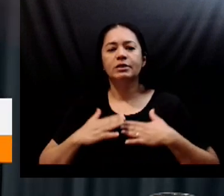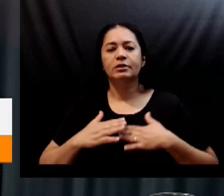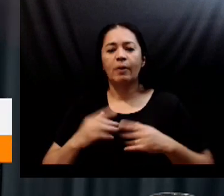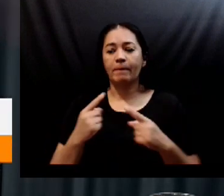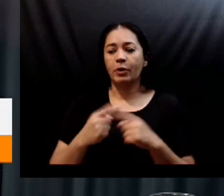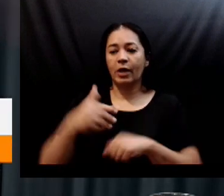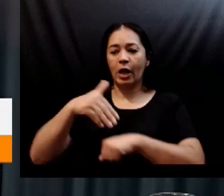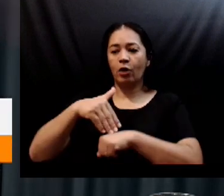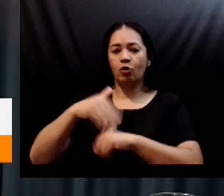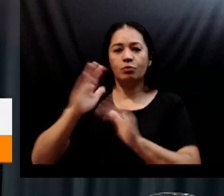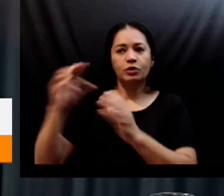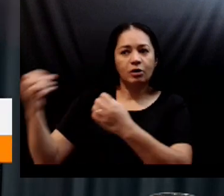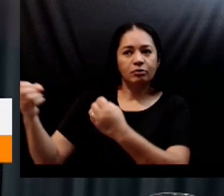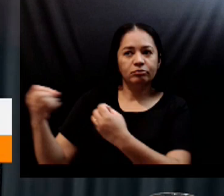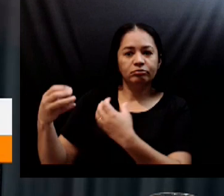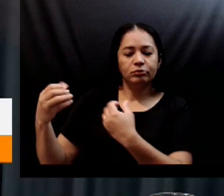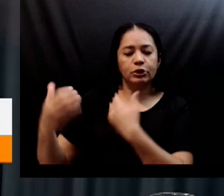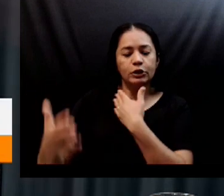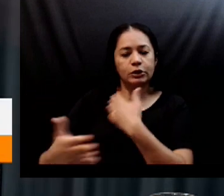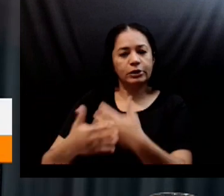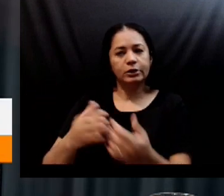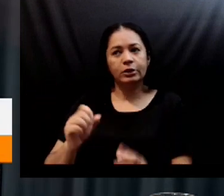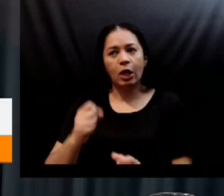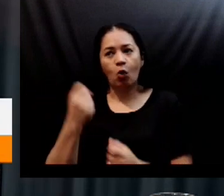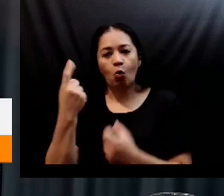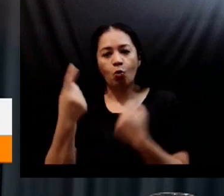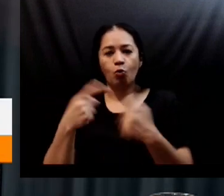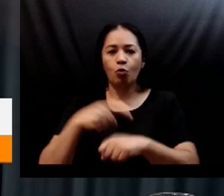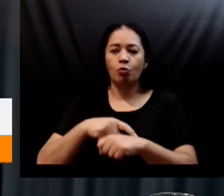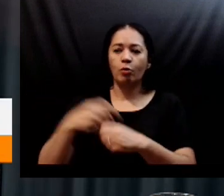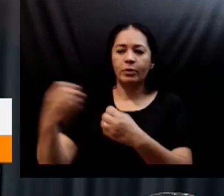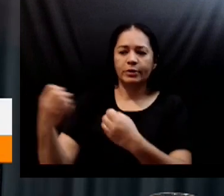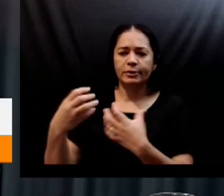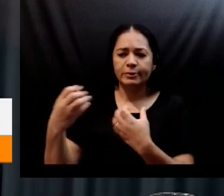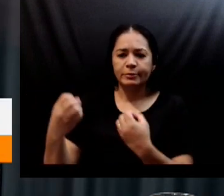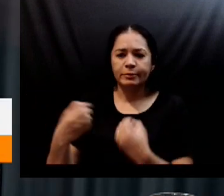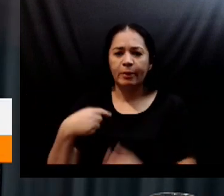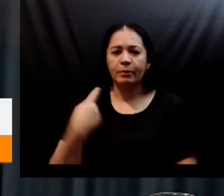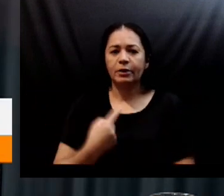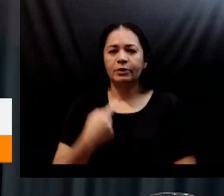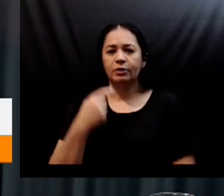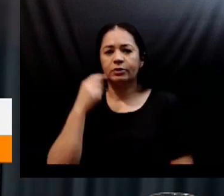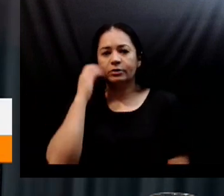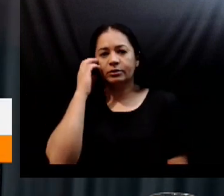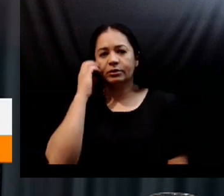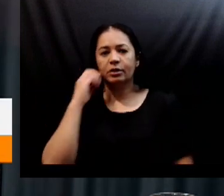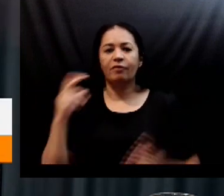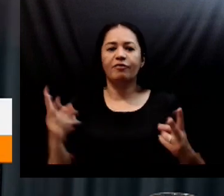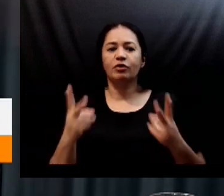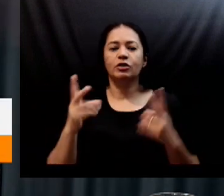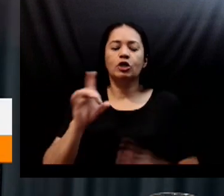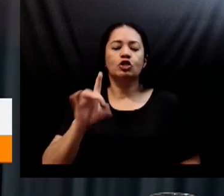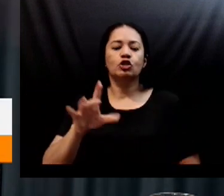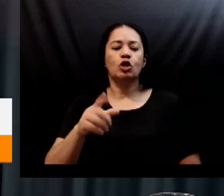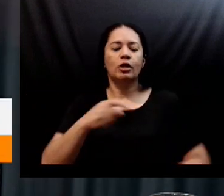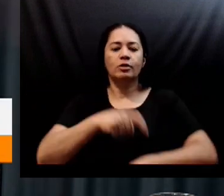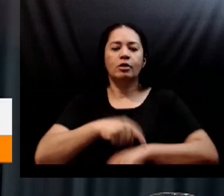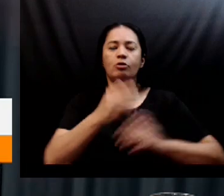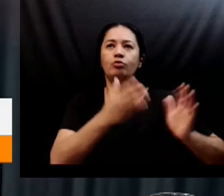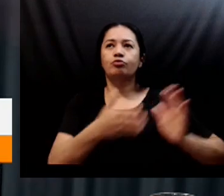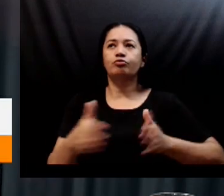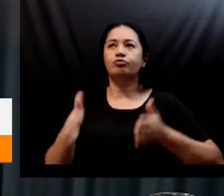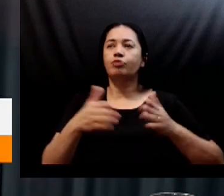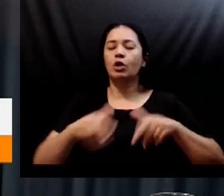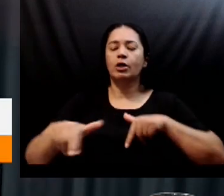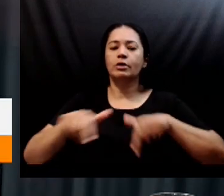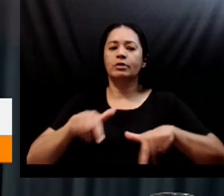Uhum. algum momento, a gente foi reforçado a ser valorizado quando estamos produzindo. E os elogios, eles